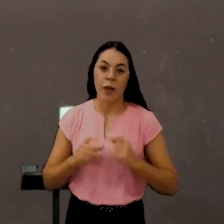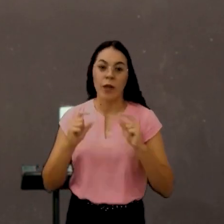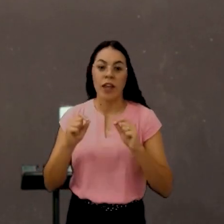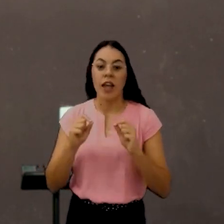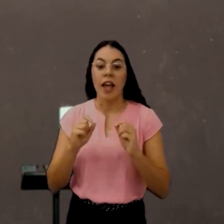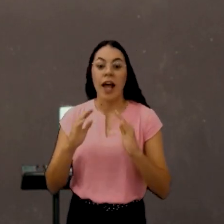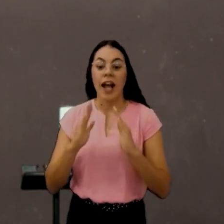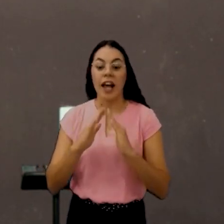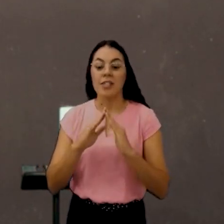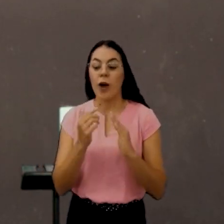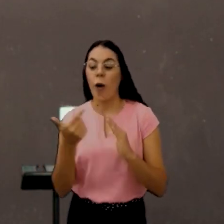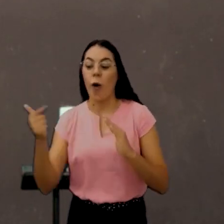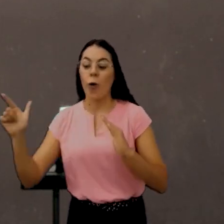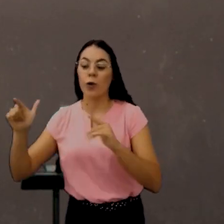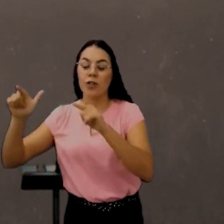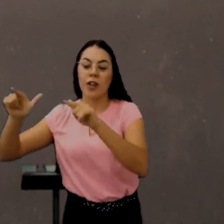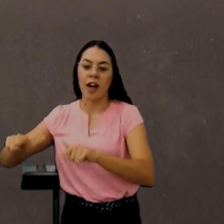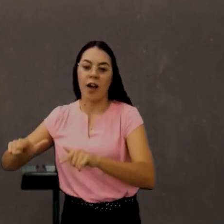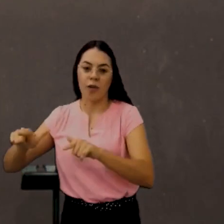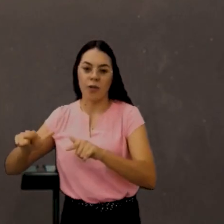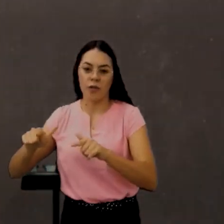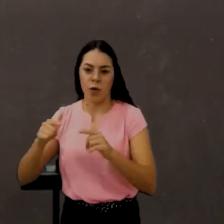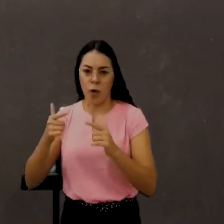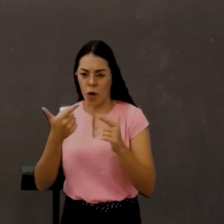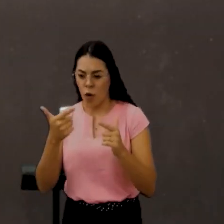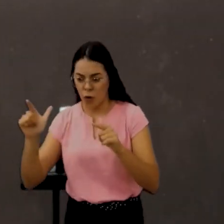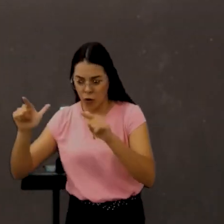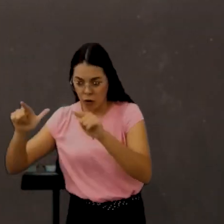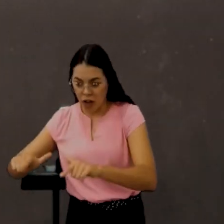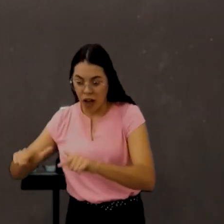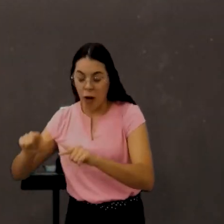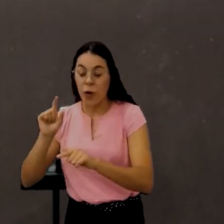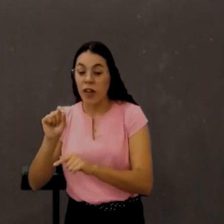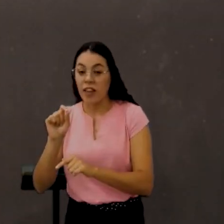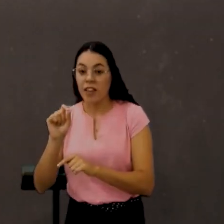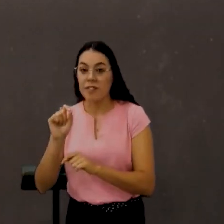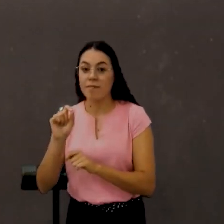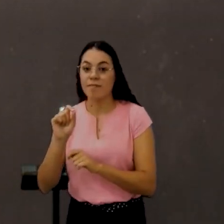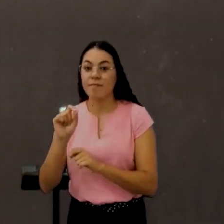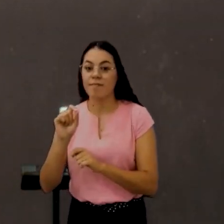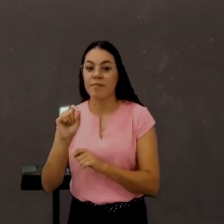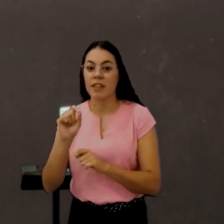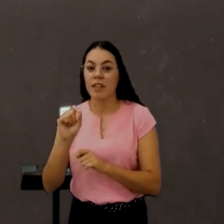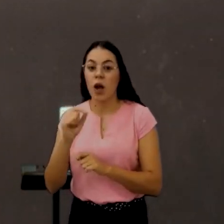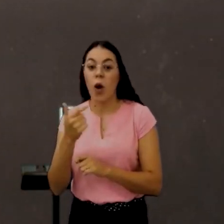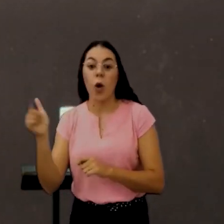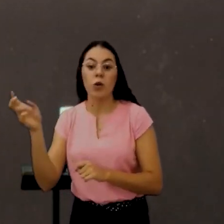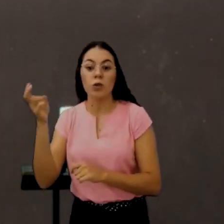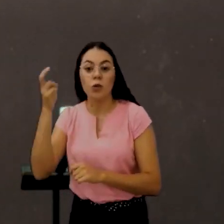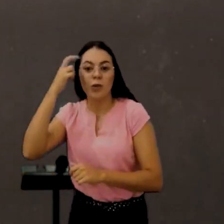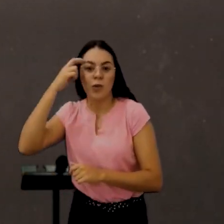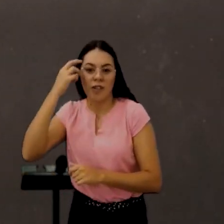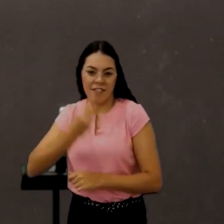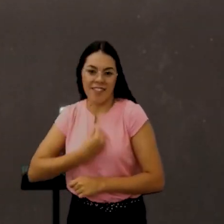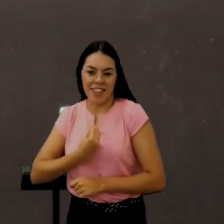em outro local. Quando eu digo outro lugar, é você estar em uma outra cultura.